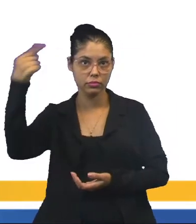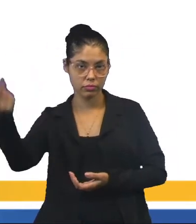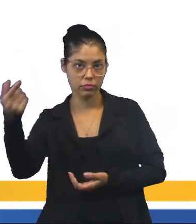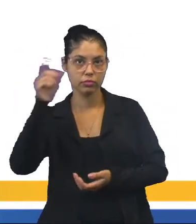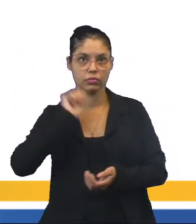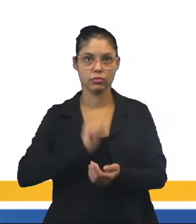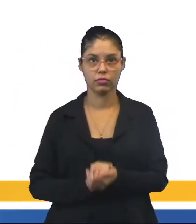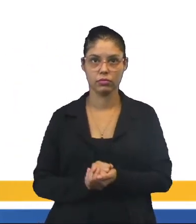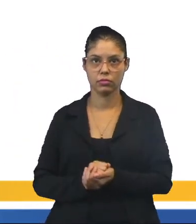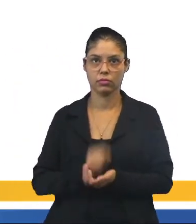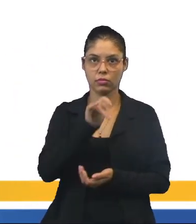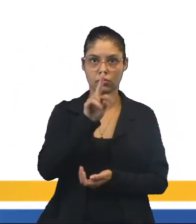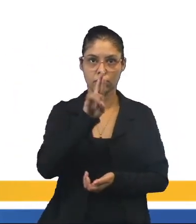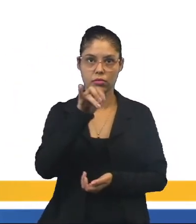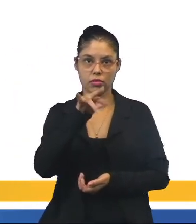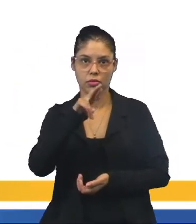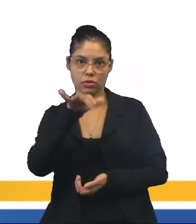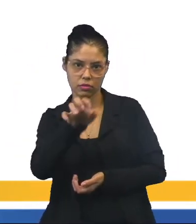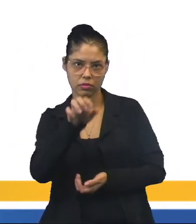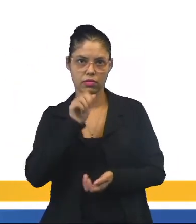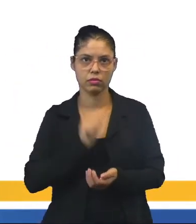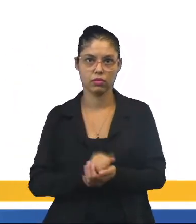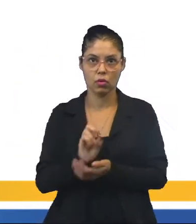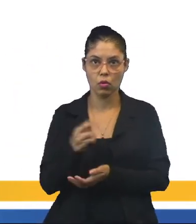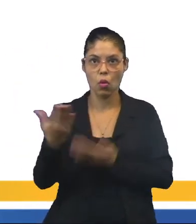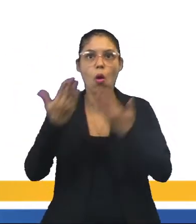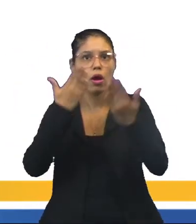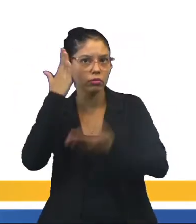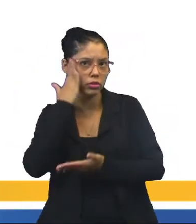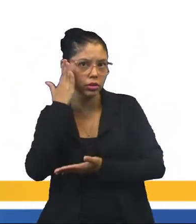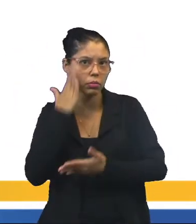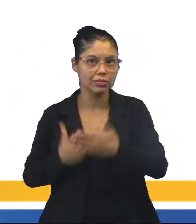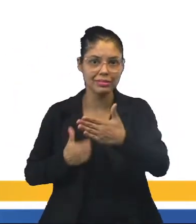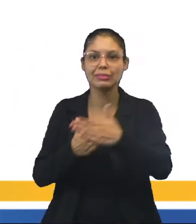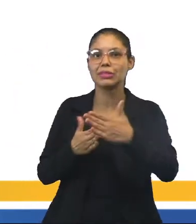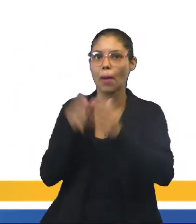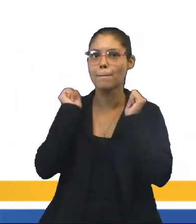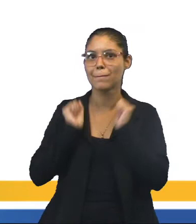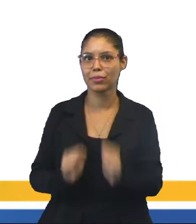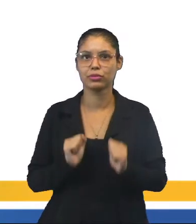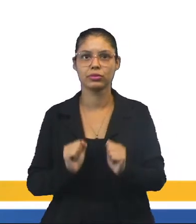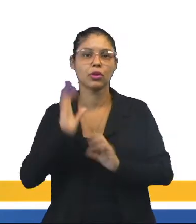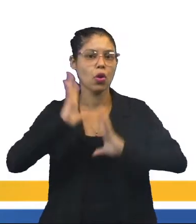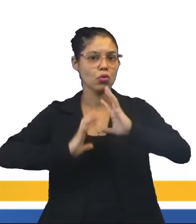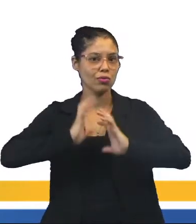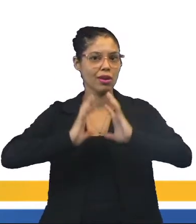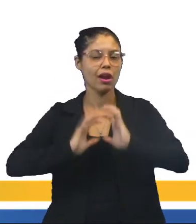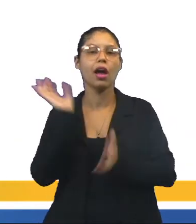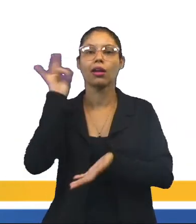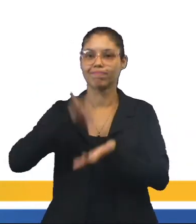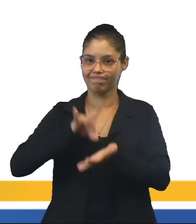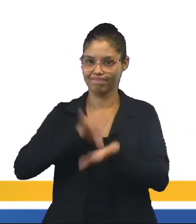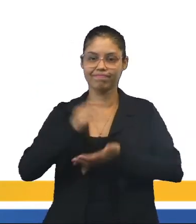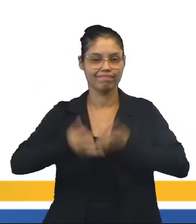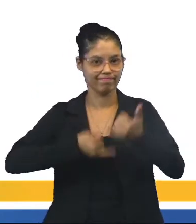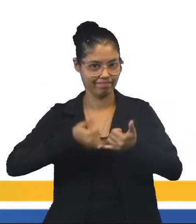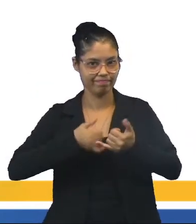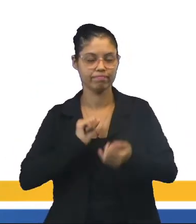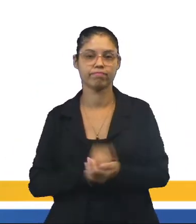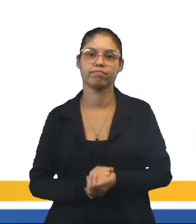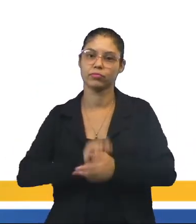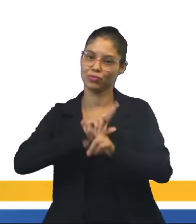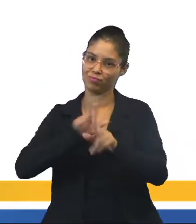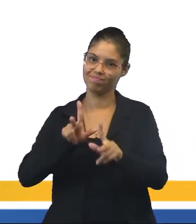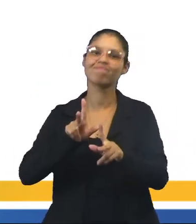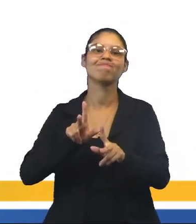Aqueles com personalidade limítrofe ou compreensão limitada podem confundir jogo e realidade. Temos aí mais